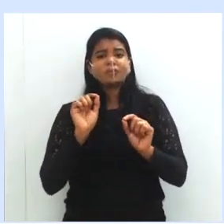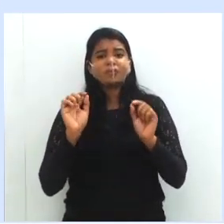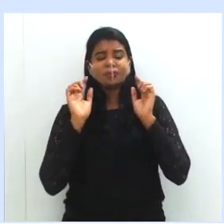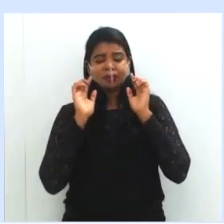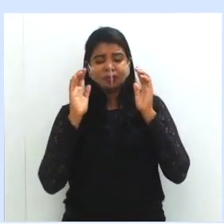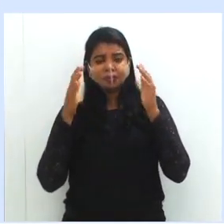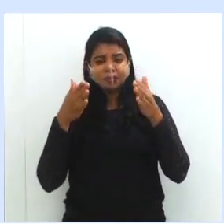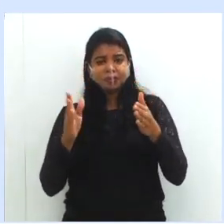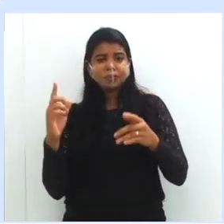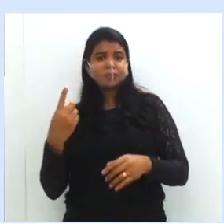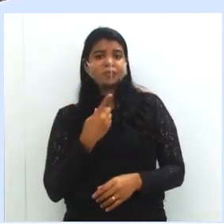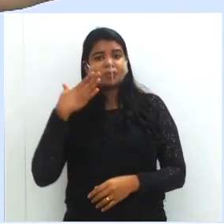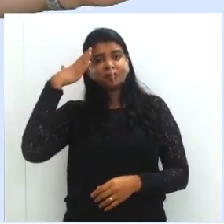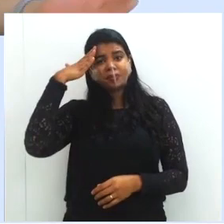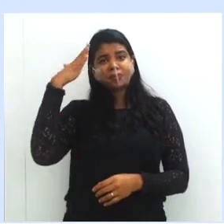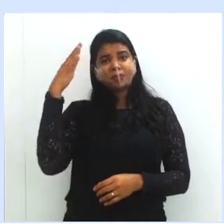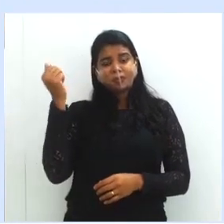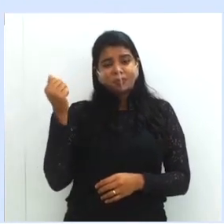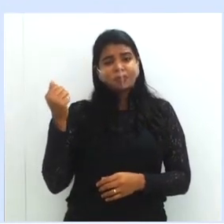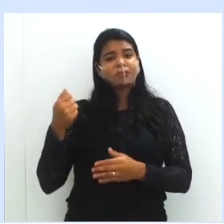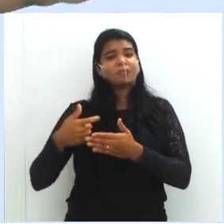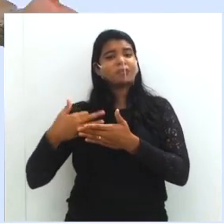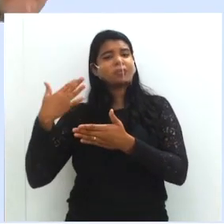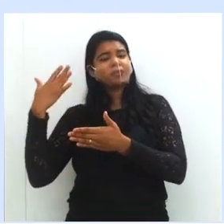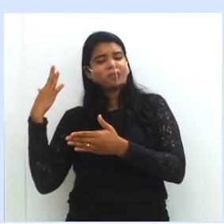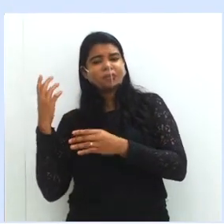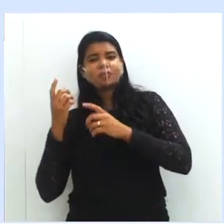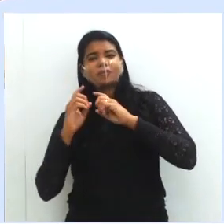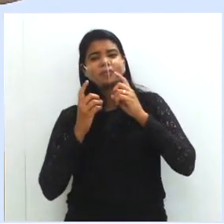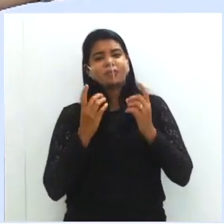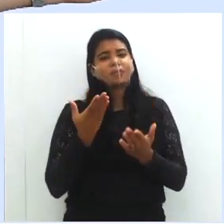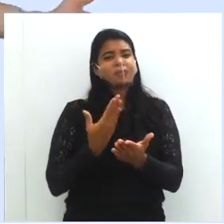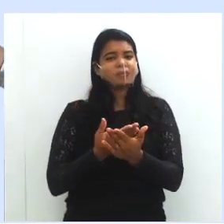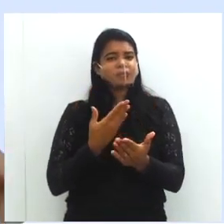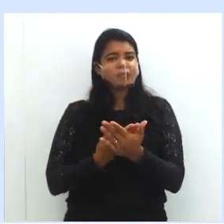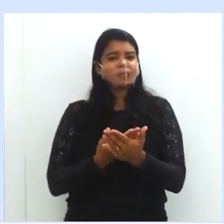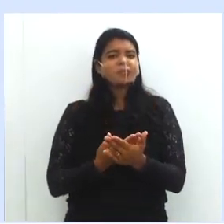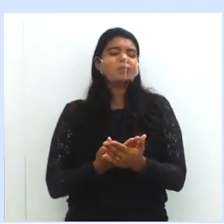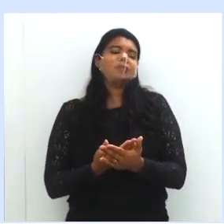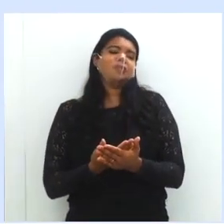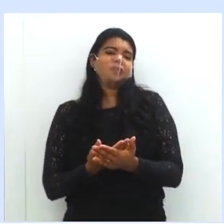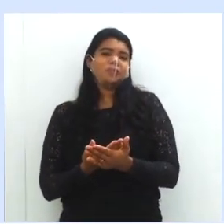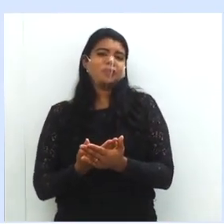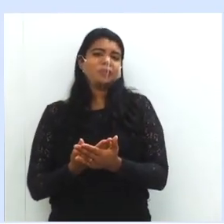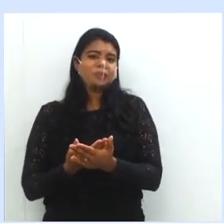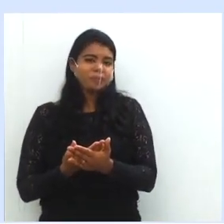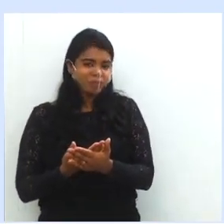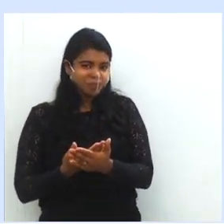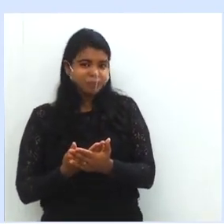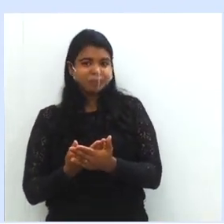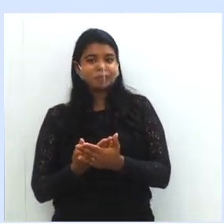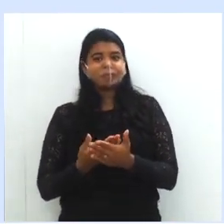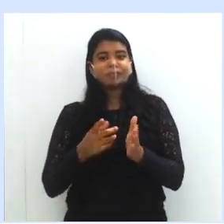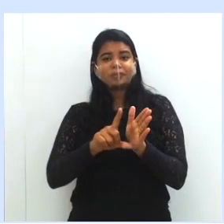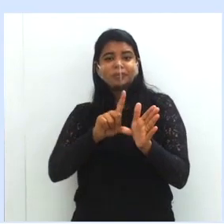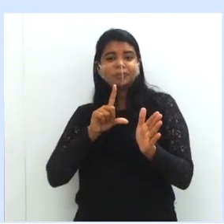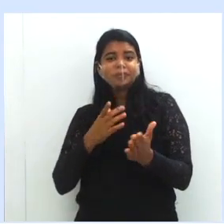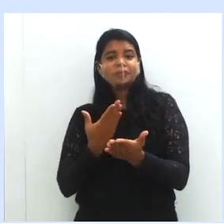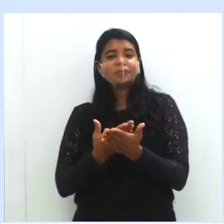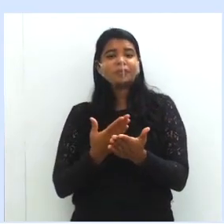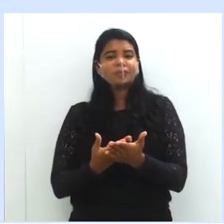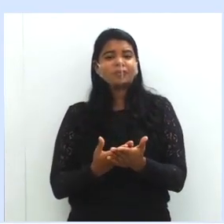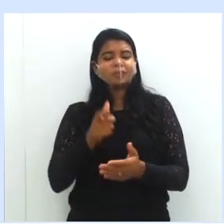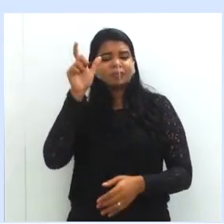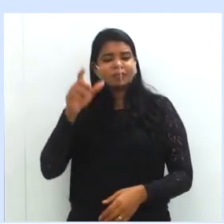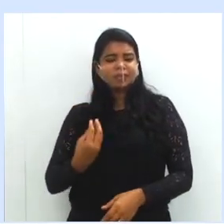elas objetivam, o que nós sabemos desde o discurso da aula anterior, que as políticas públicas, elas objetivam o quê?